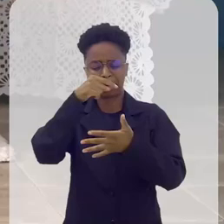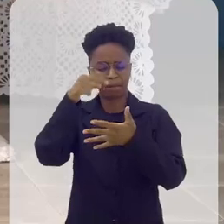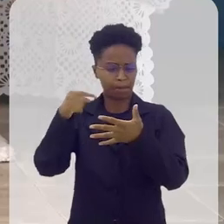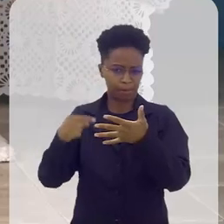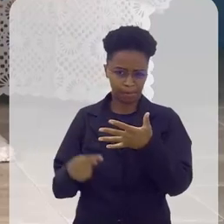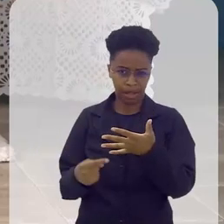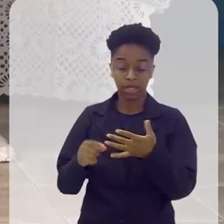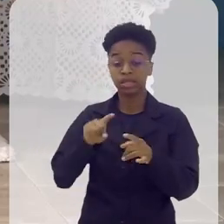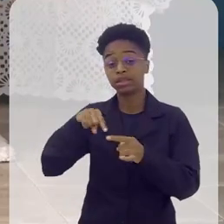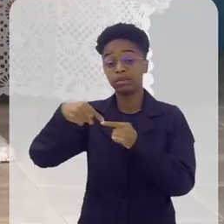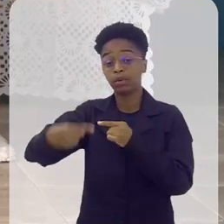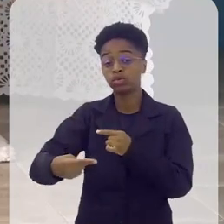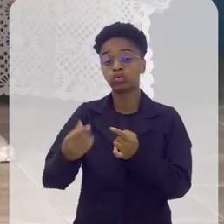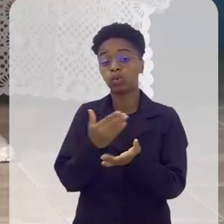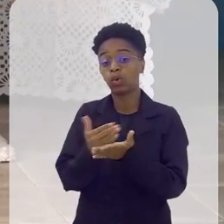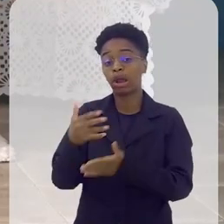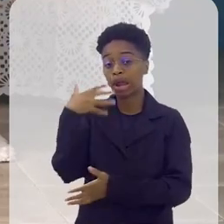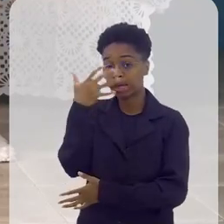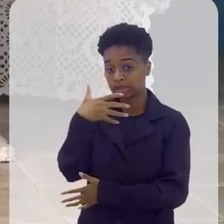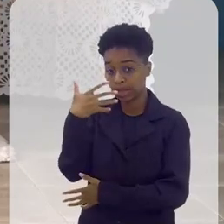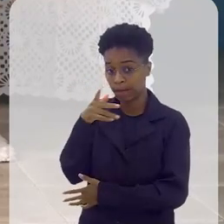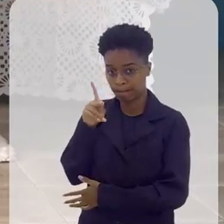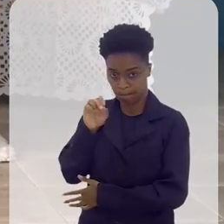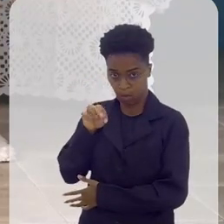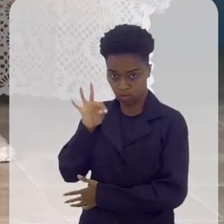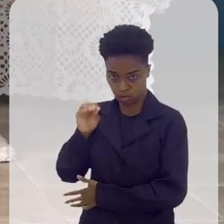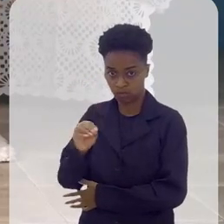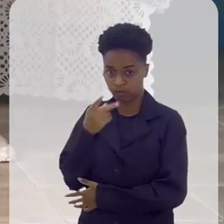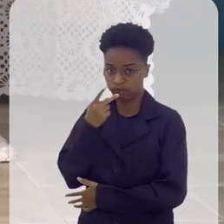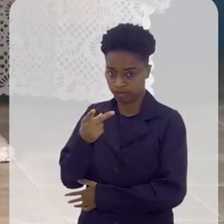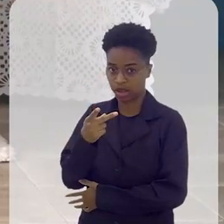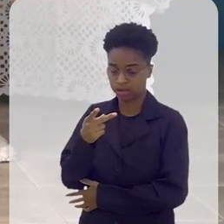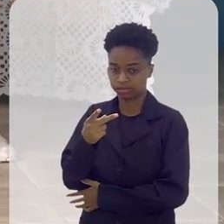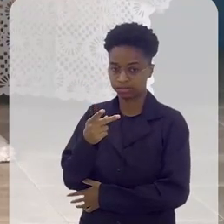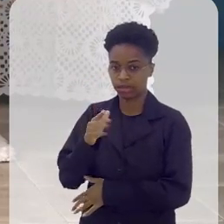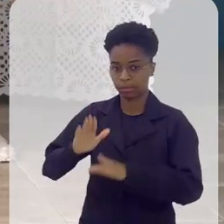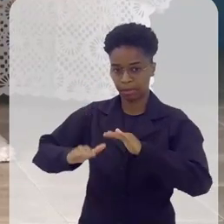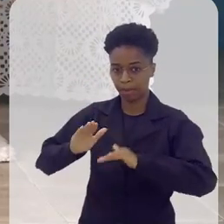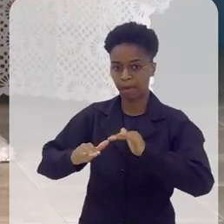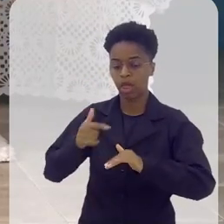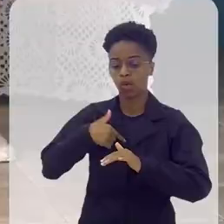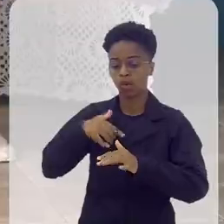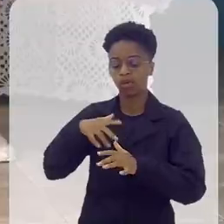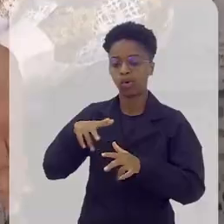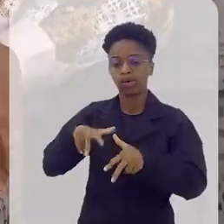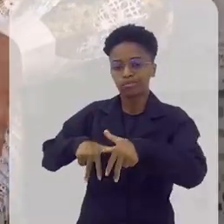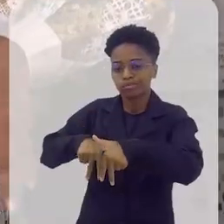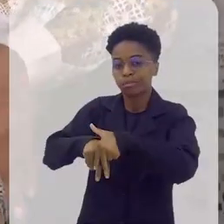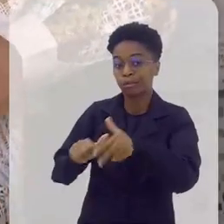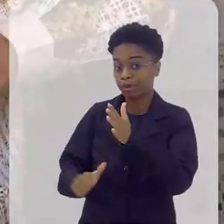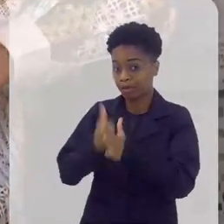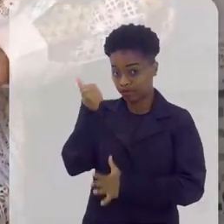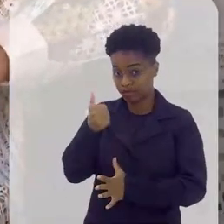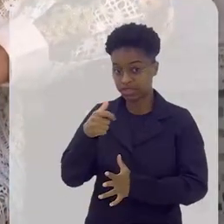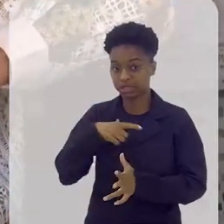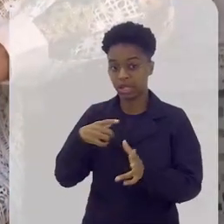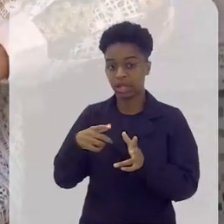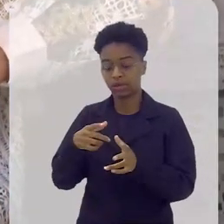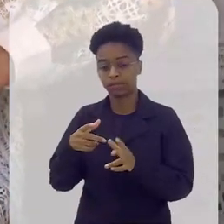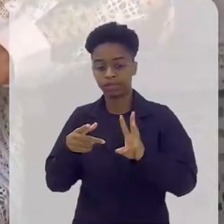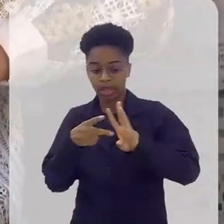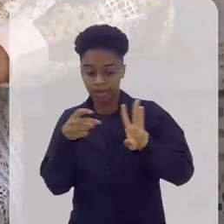entendendo nada daquilo, ele tira uma cantiga, um ponto, como se fala na Umbanda, e eu incorporei a primeira vez com um caboclo